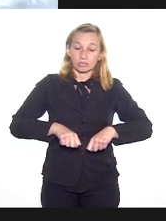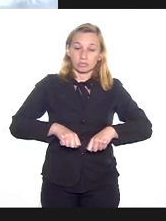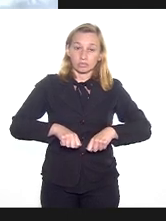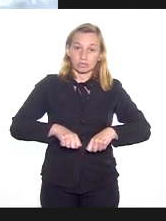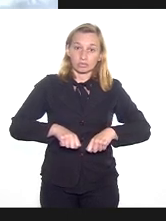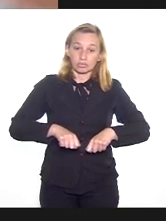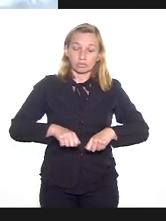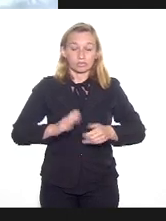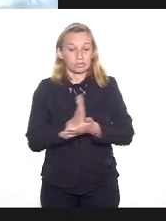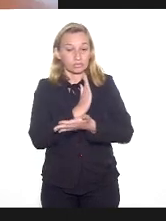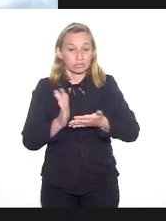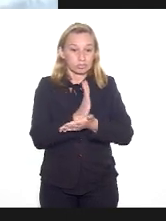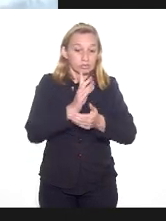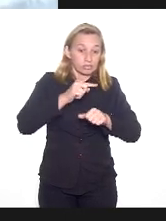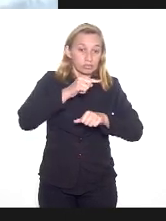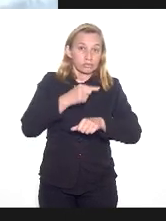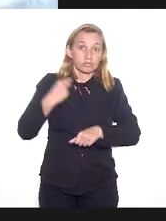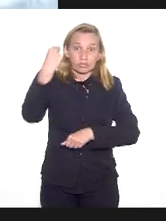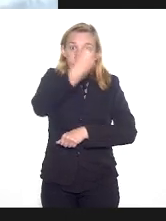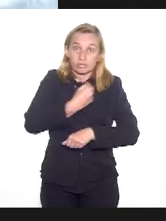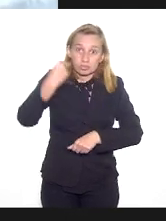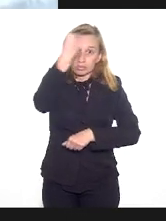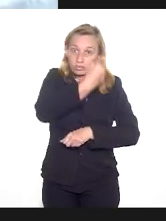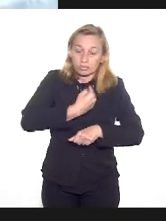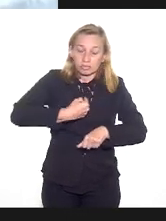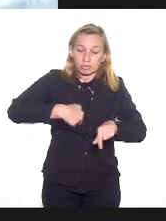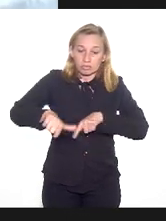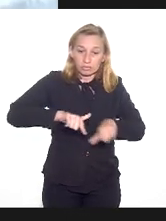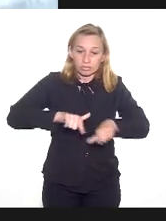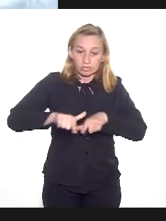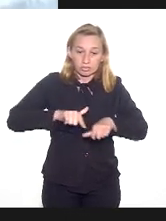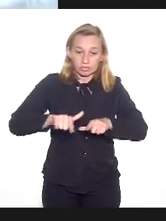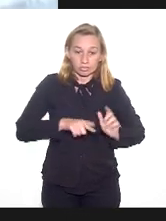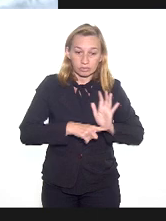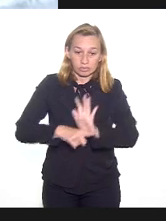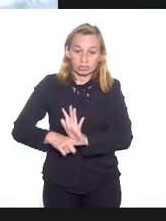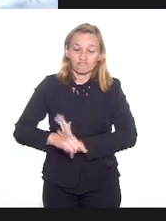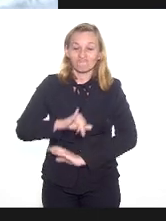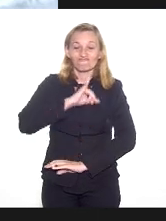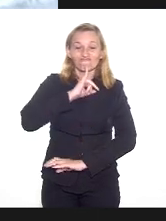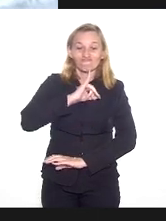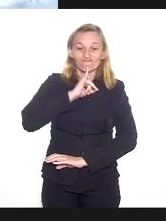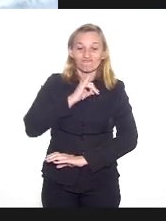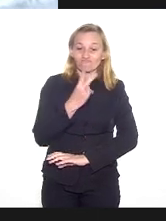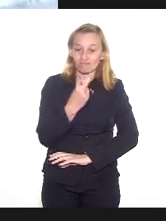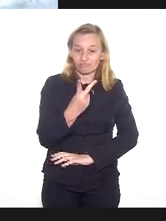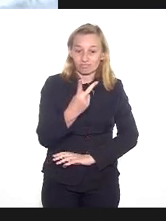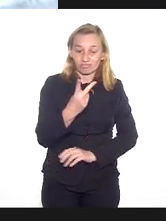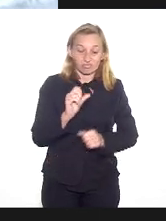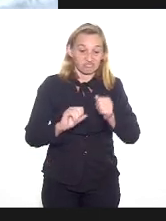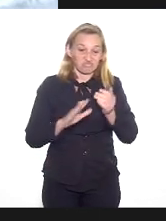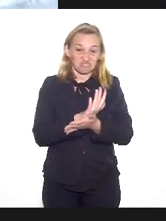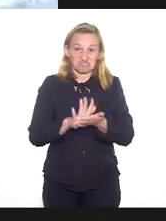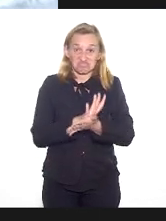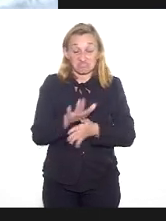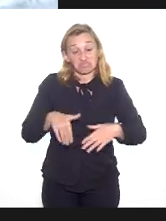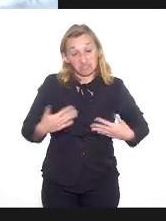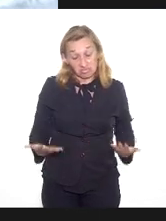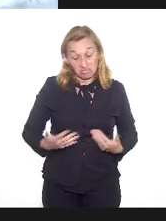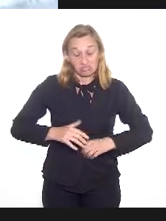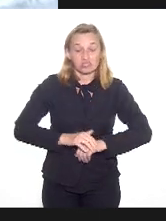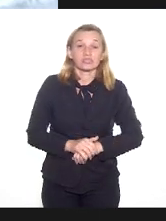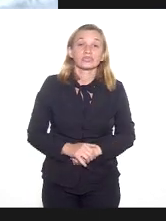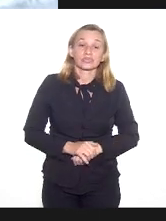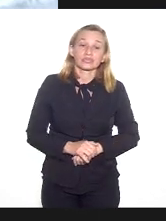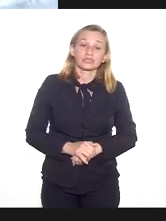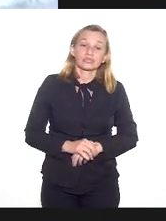assim, às vezes, horas e dias trabalhando pelo bem comum, a gente, infelizmente, tem dois que não fazem absolutamente nada.